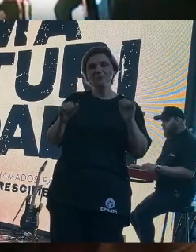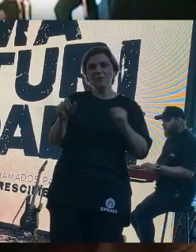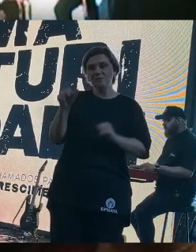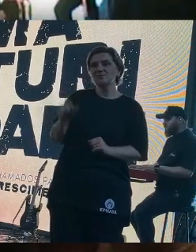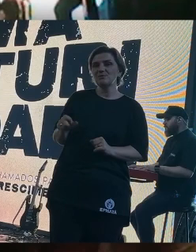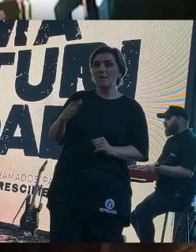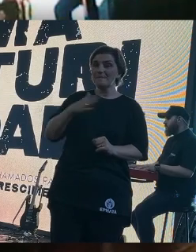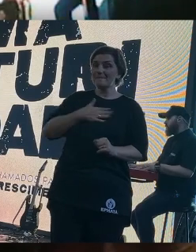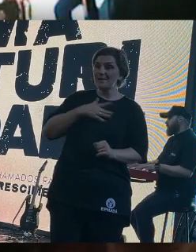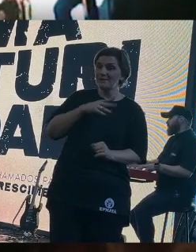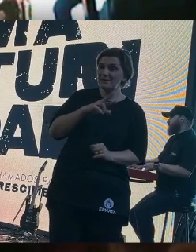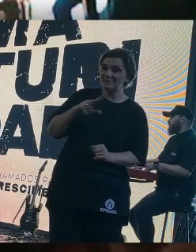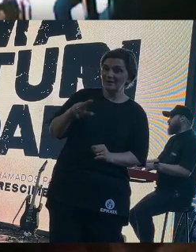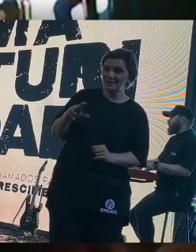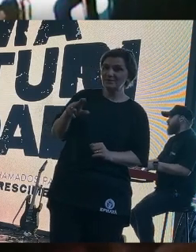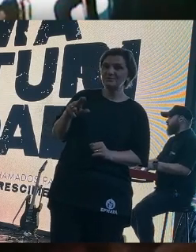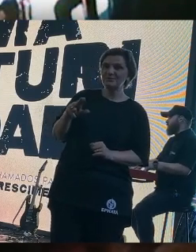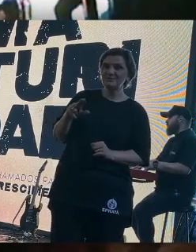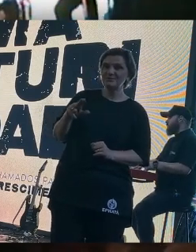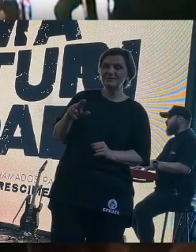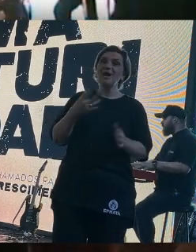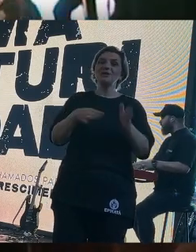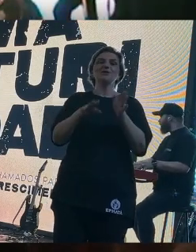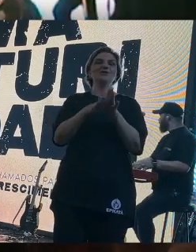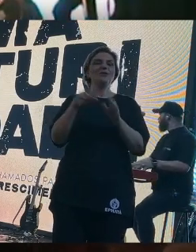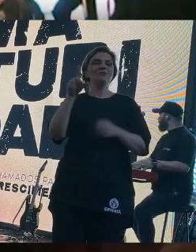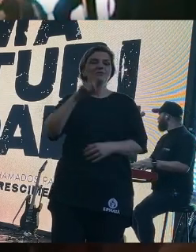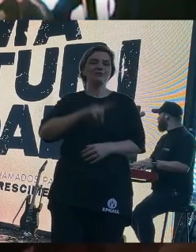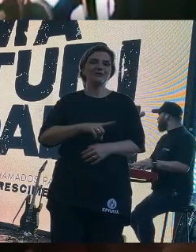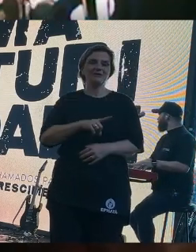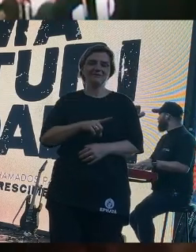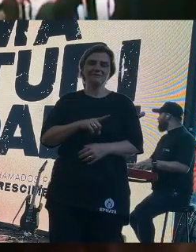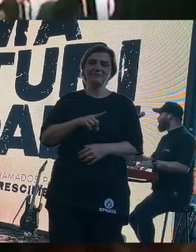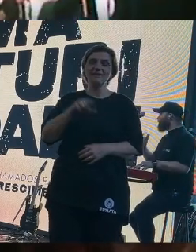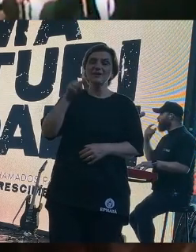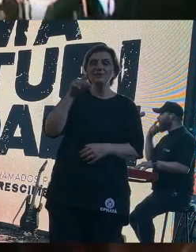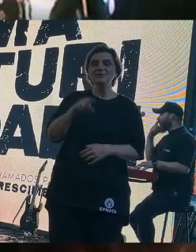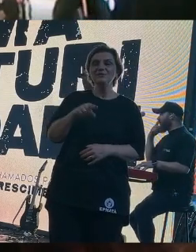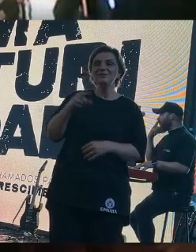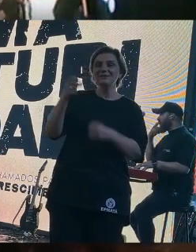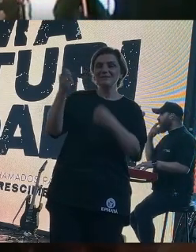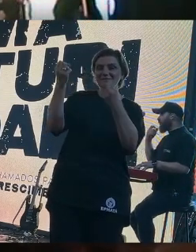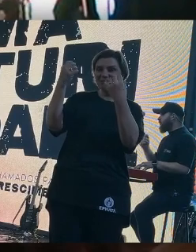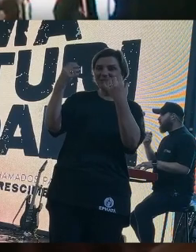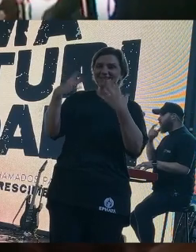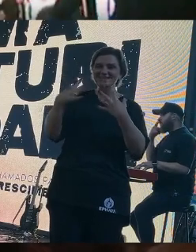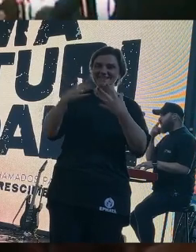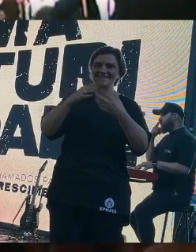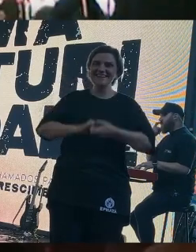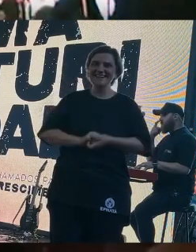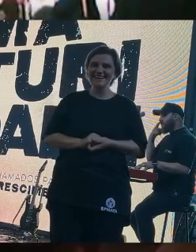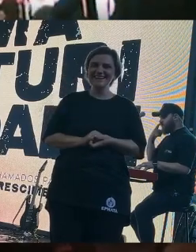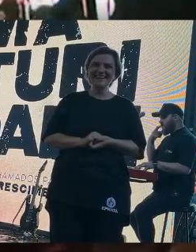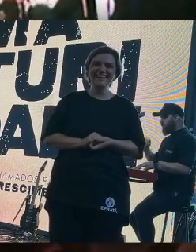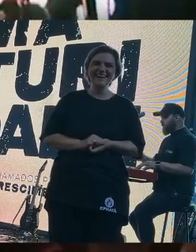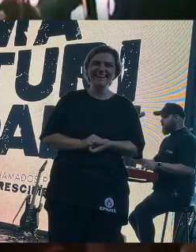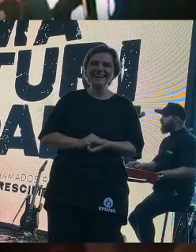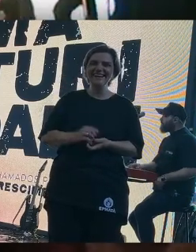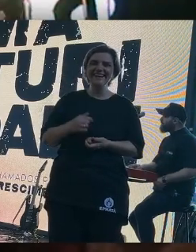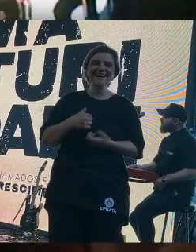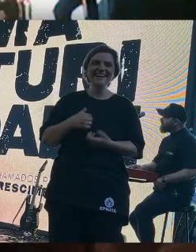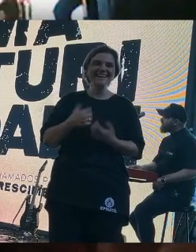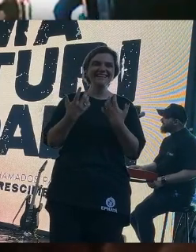teu lado: meu irmão, chegou o dia de você me abençoar. Eu não